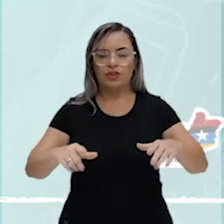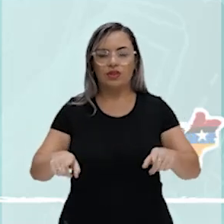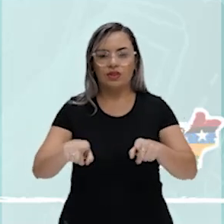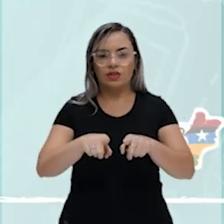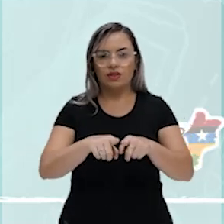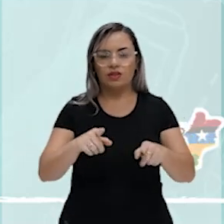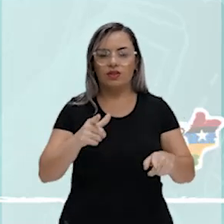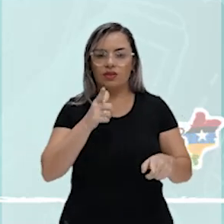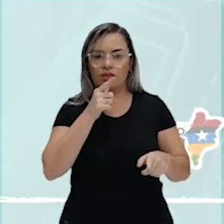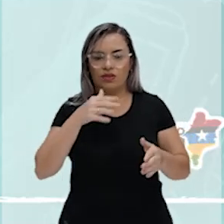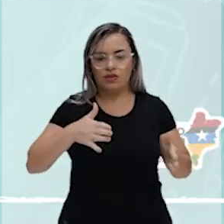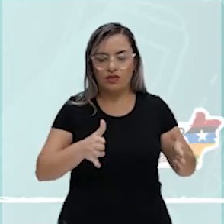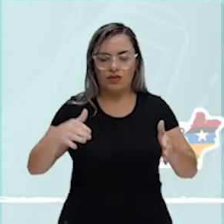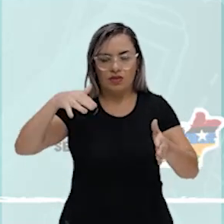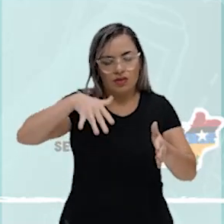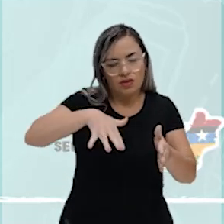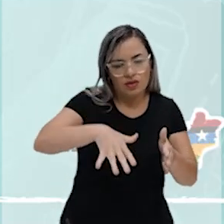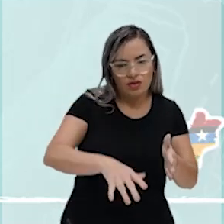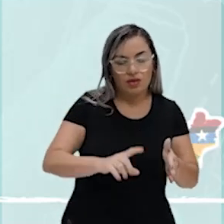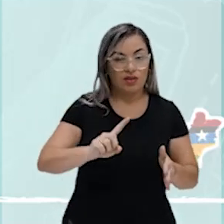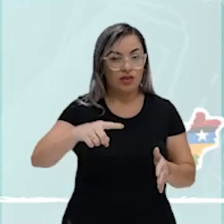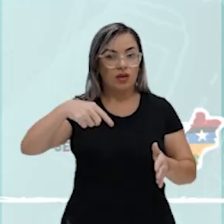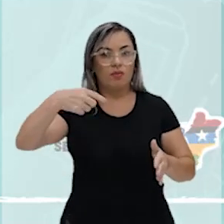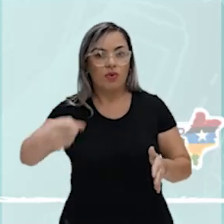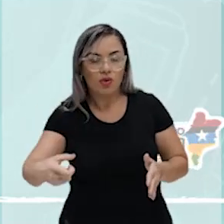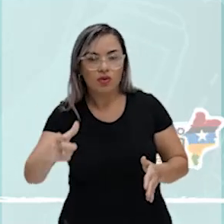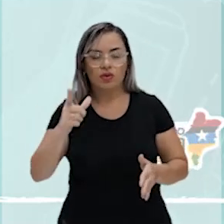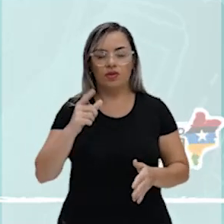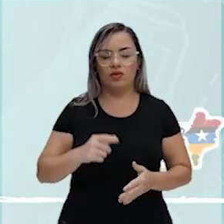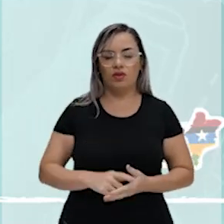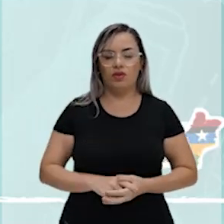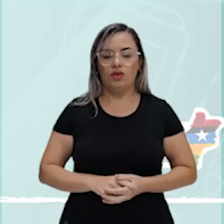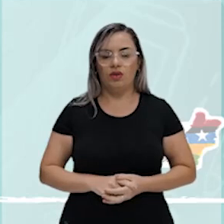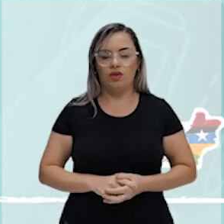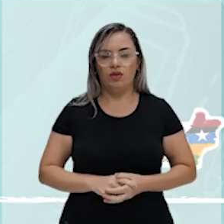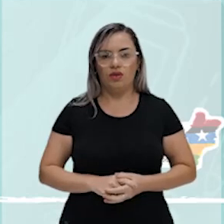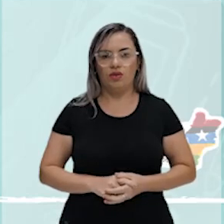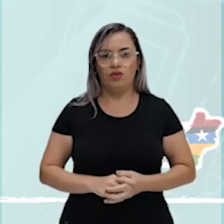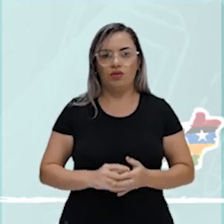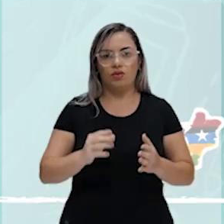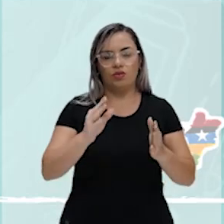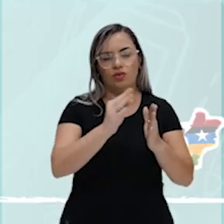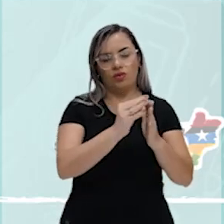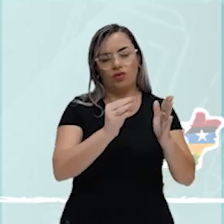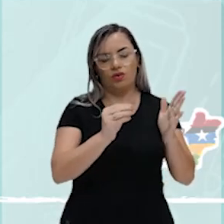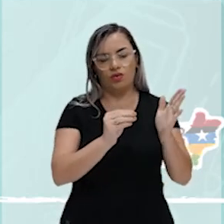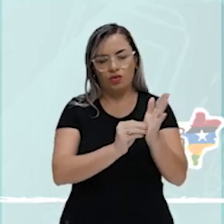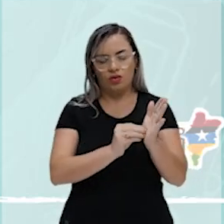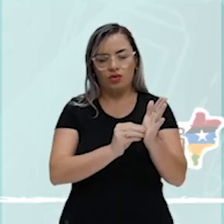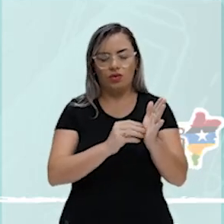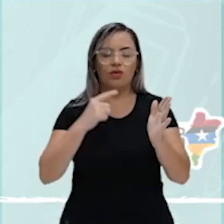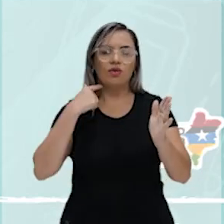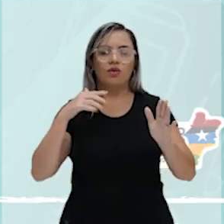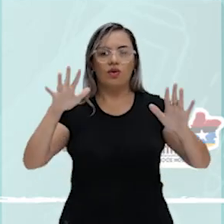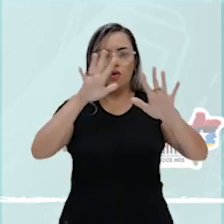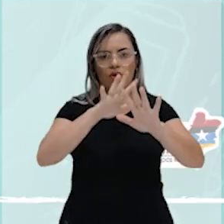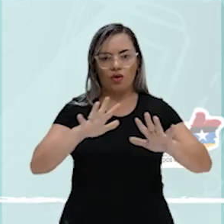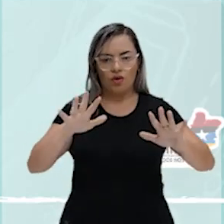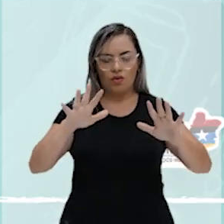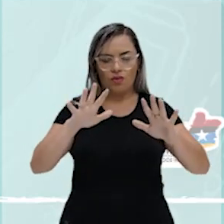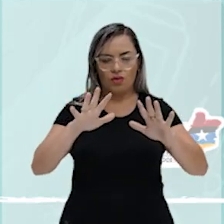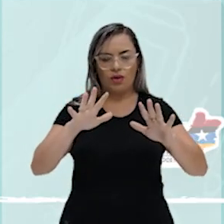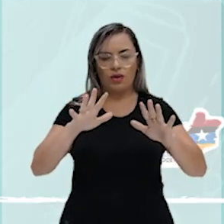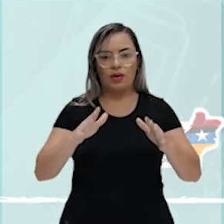Nós teremos uma aula específica para falar de poluição do solo e poluição da água. Então, a gente vai trabalhar aqui